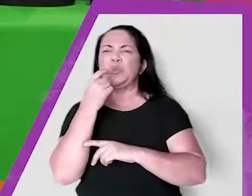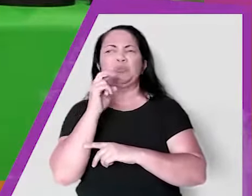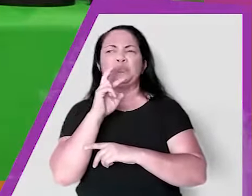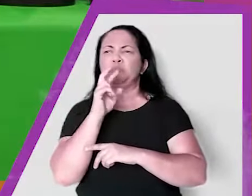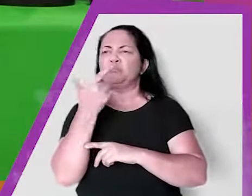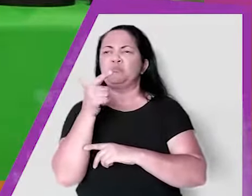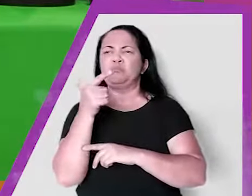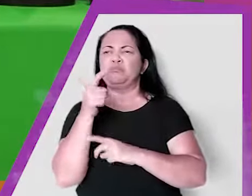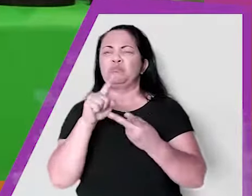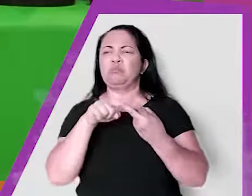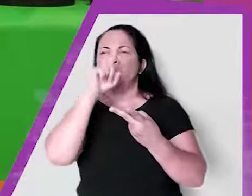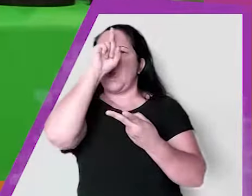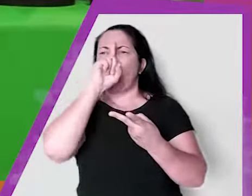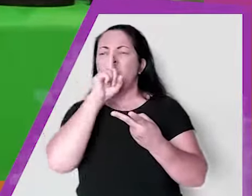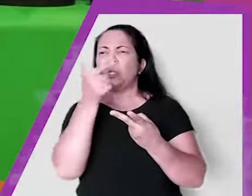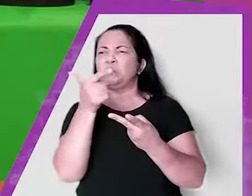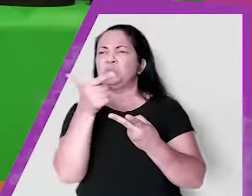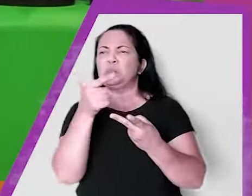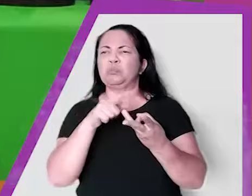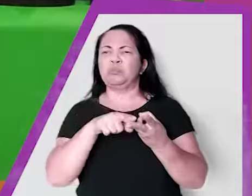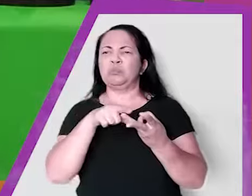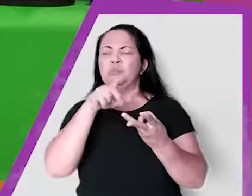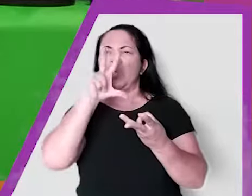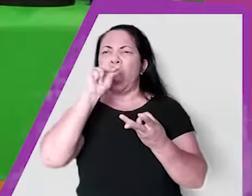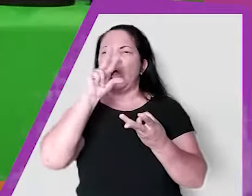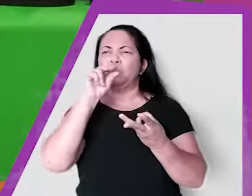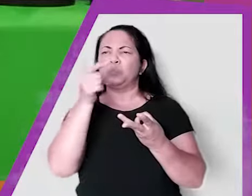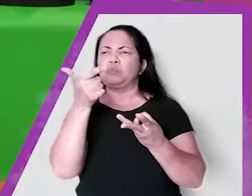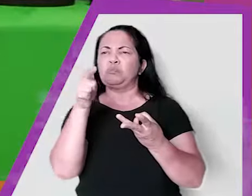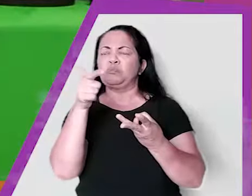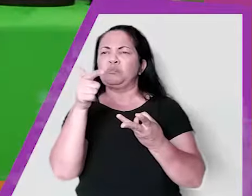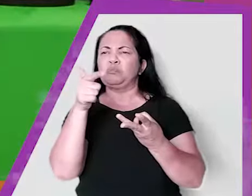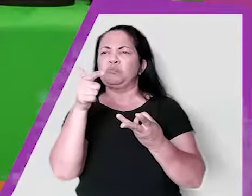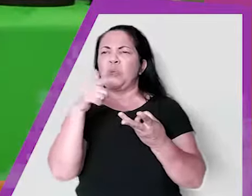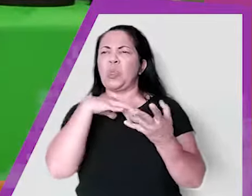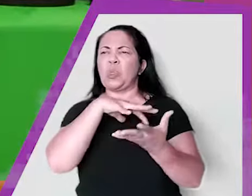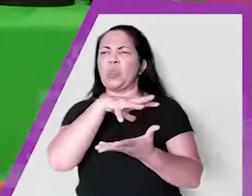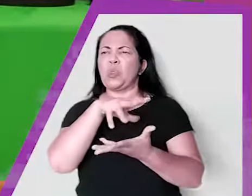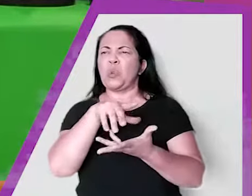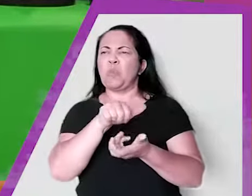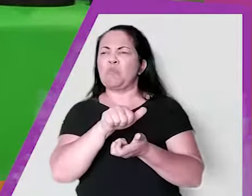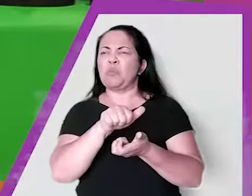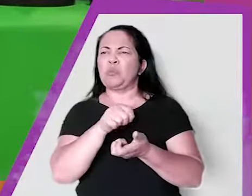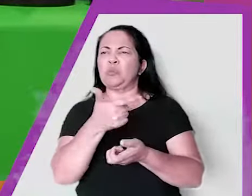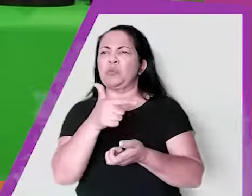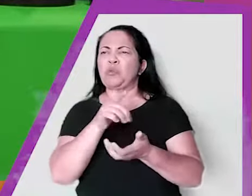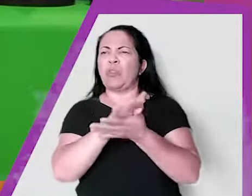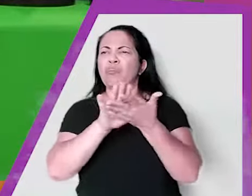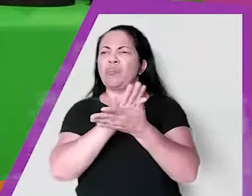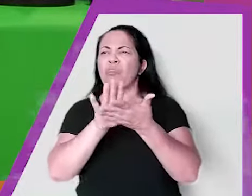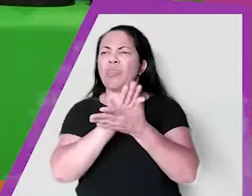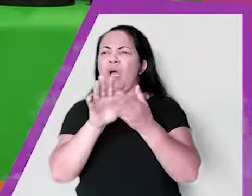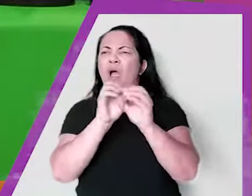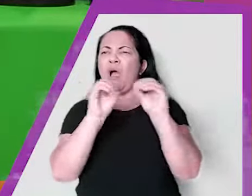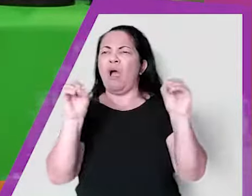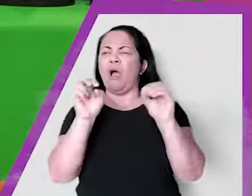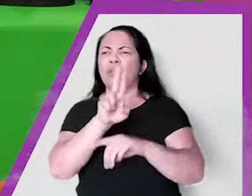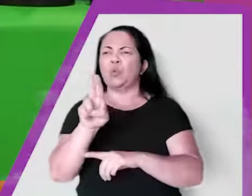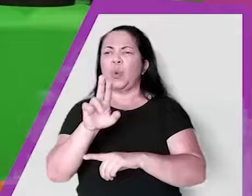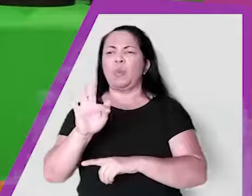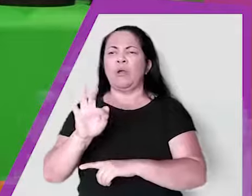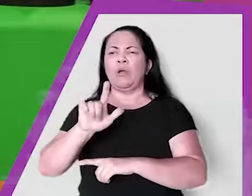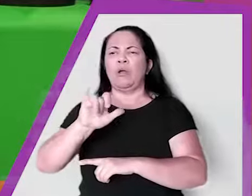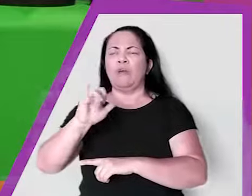do vermelho, nem a imensidão do amarelo, nem a paz que tem o azul. Não existia nada